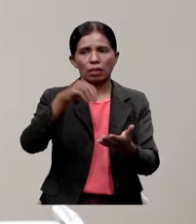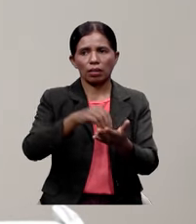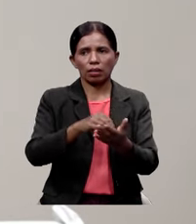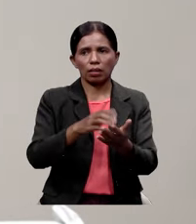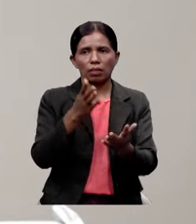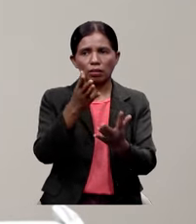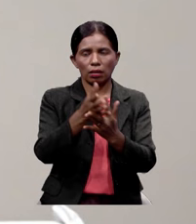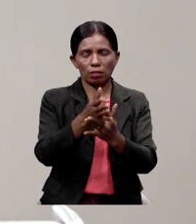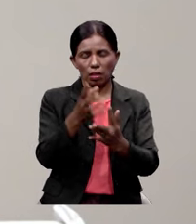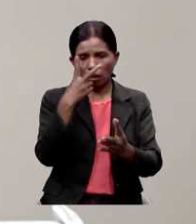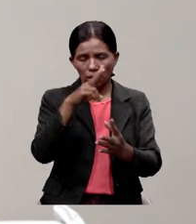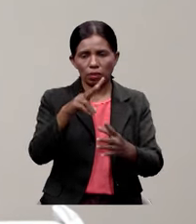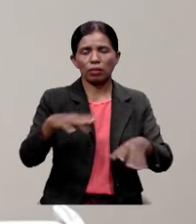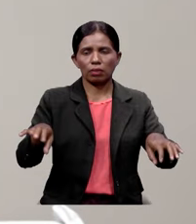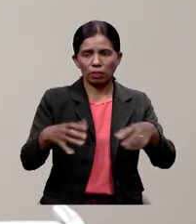repartição se né?